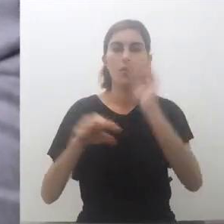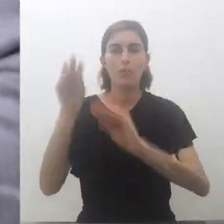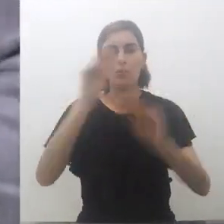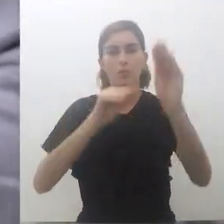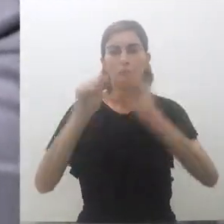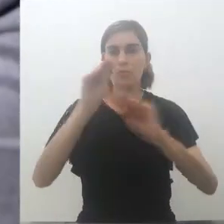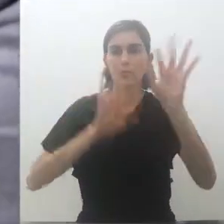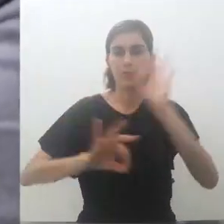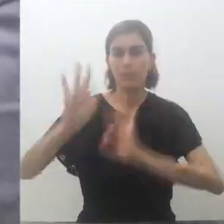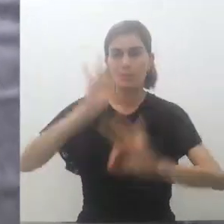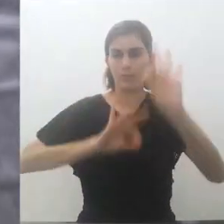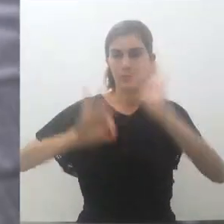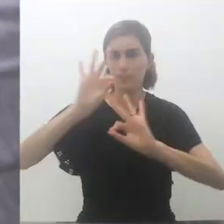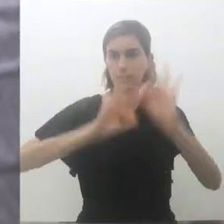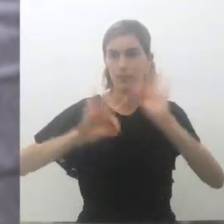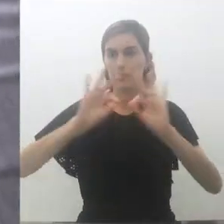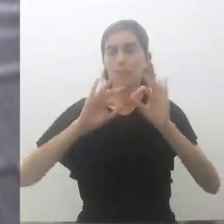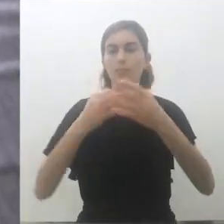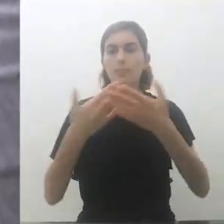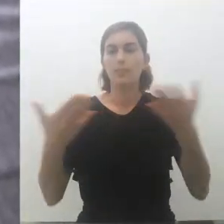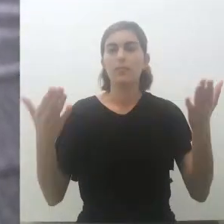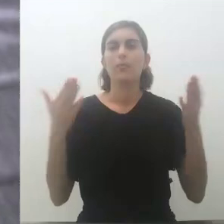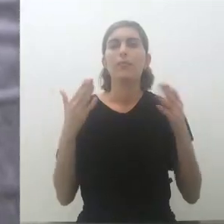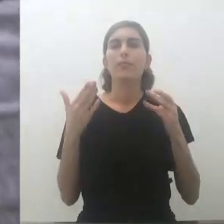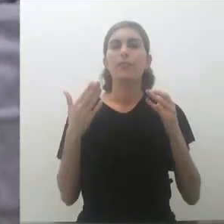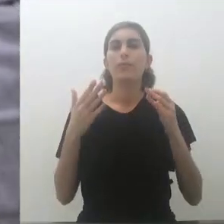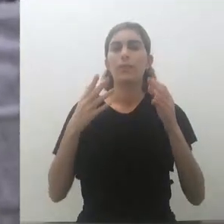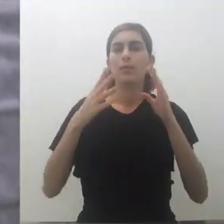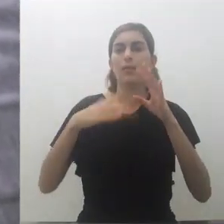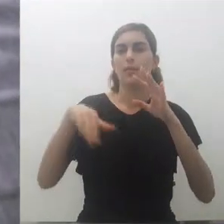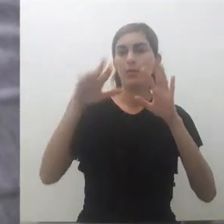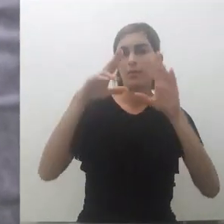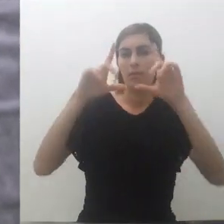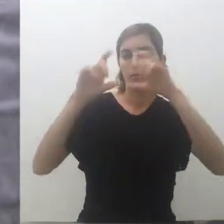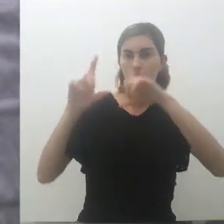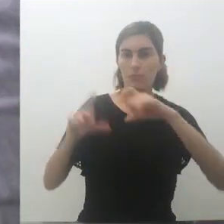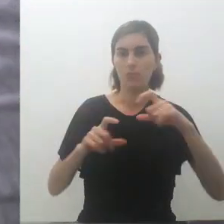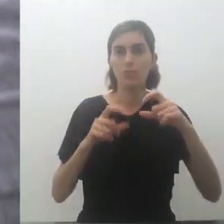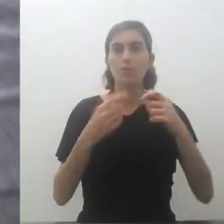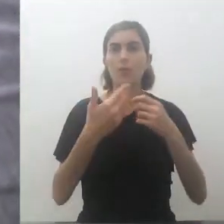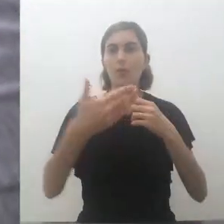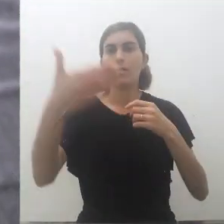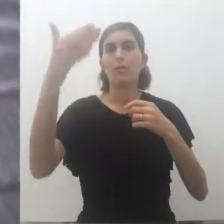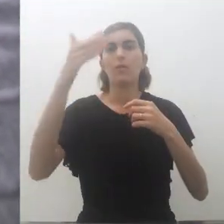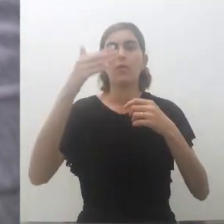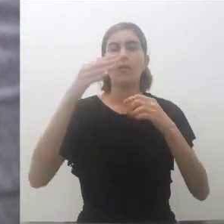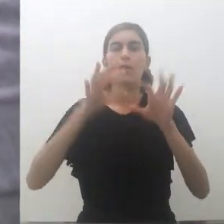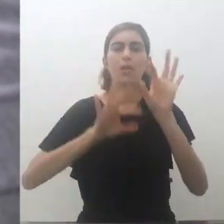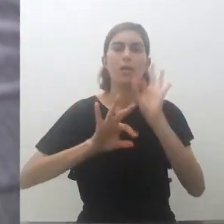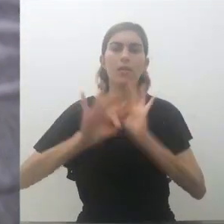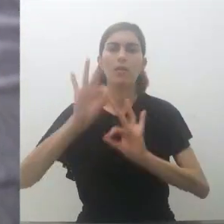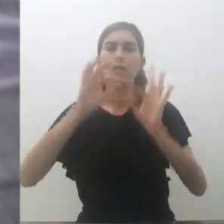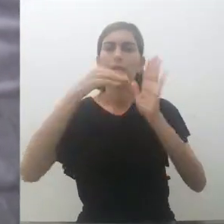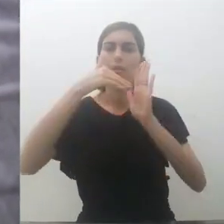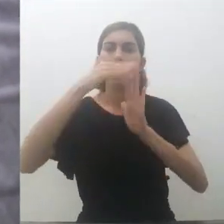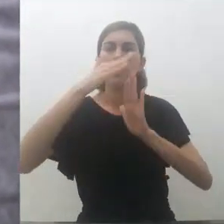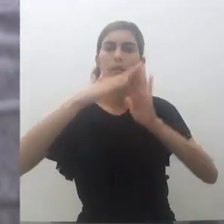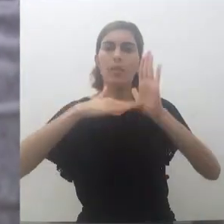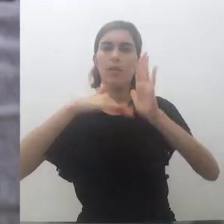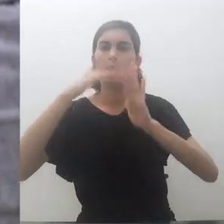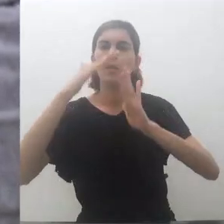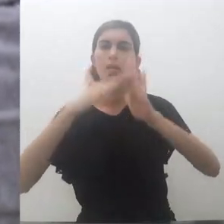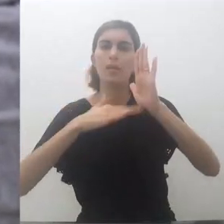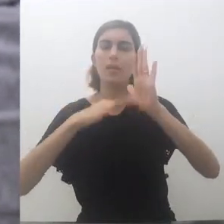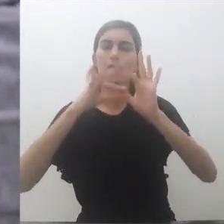elementos da imagem, para delineamento desses elementos